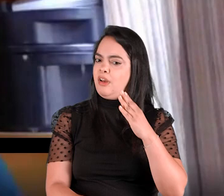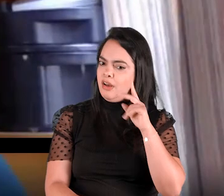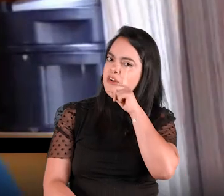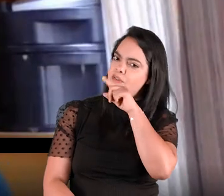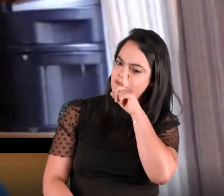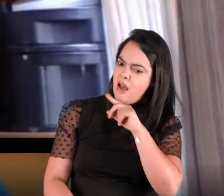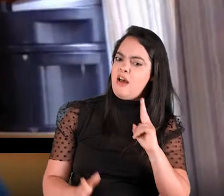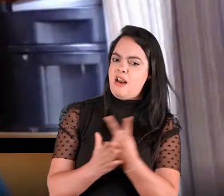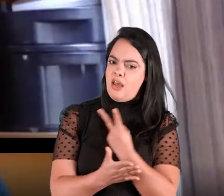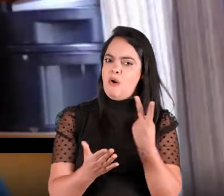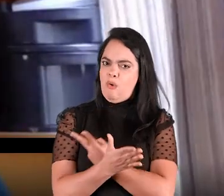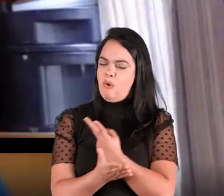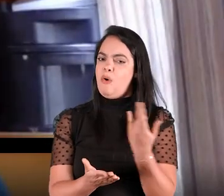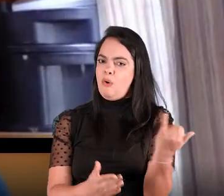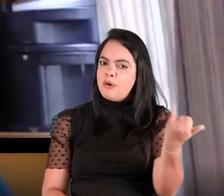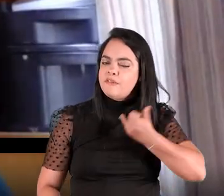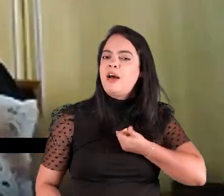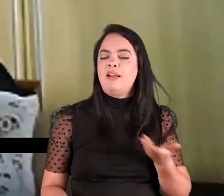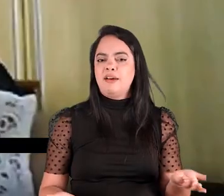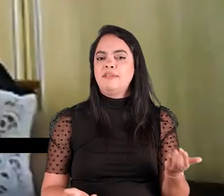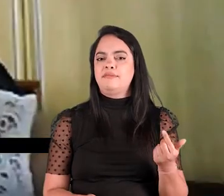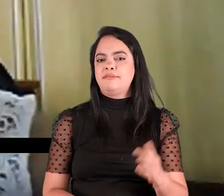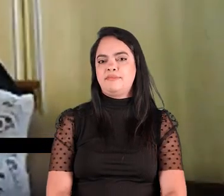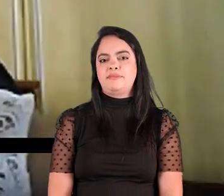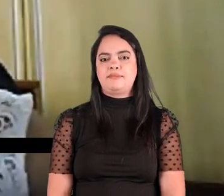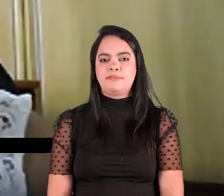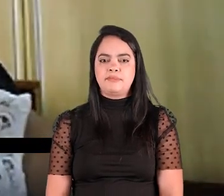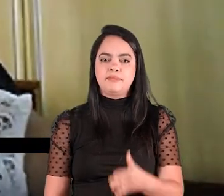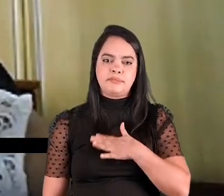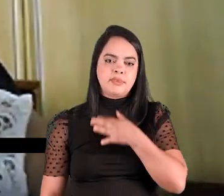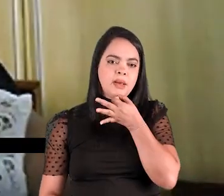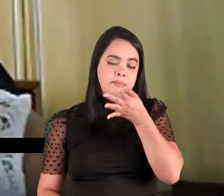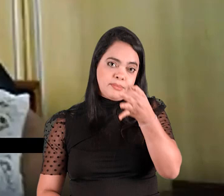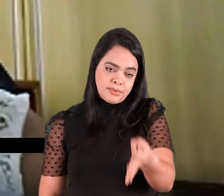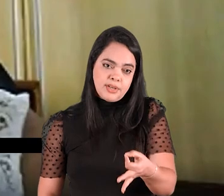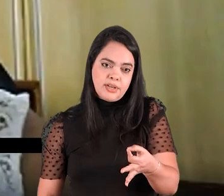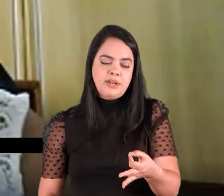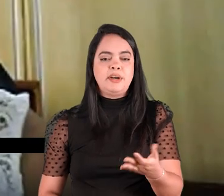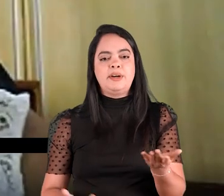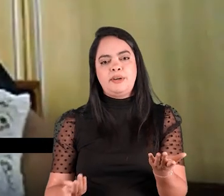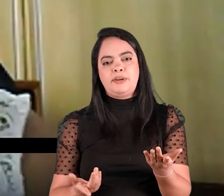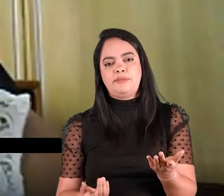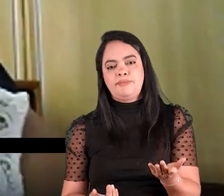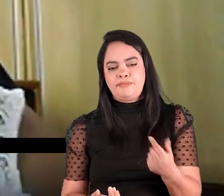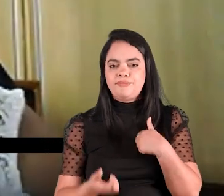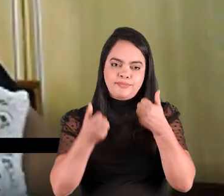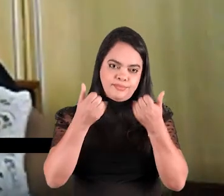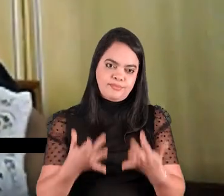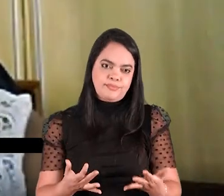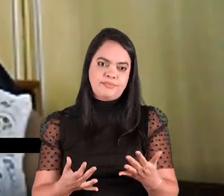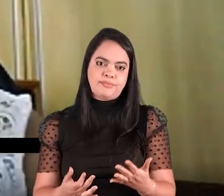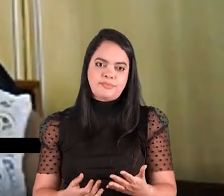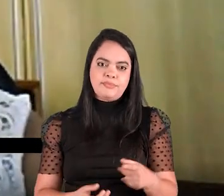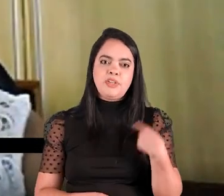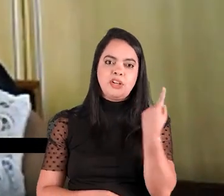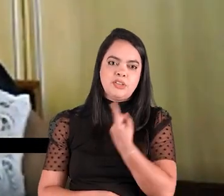nessa interlocução com o professor, né? E eu penso, Dilza, que assim, a gente, como eu falei, a gente que tem